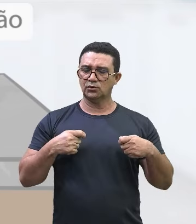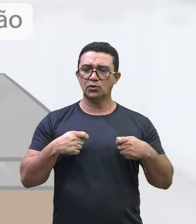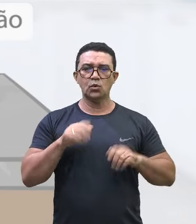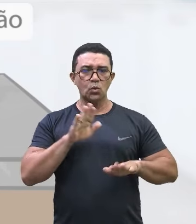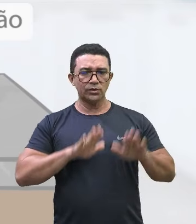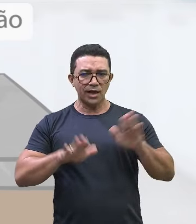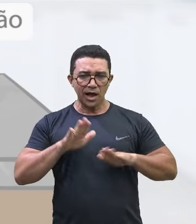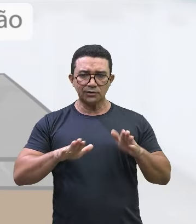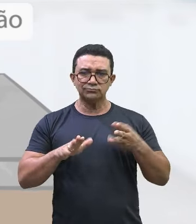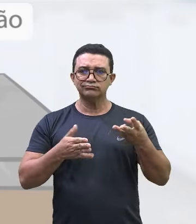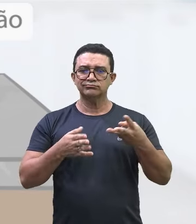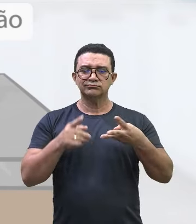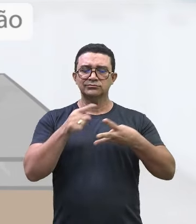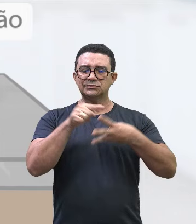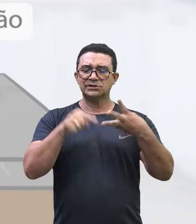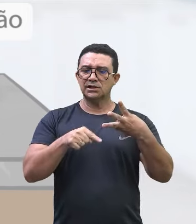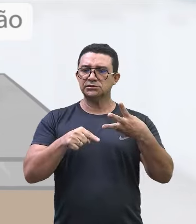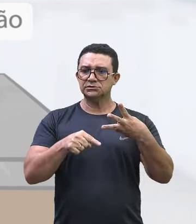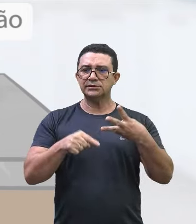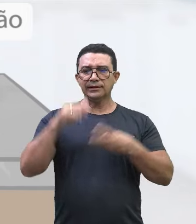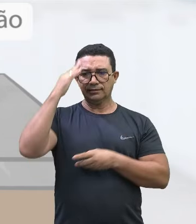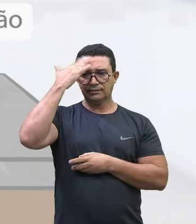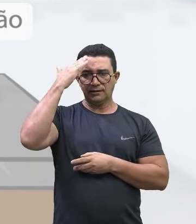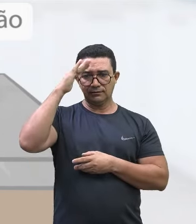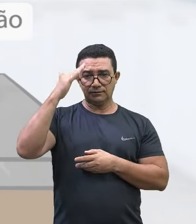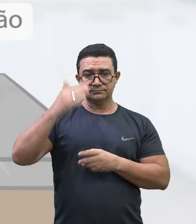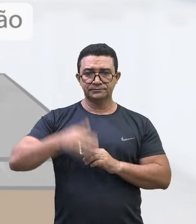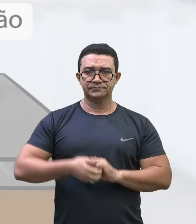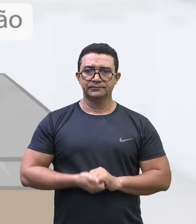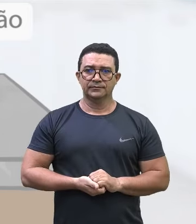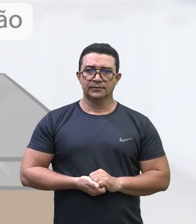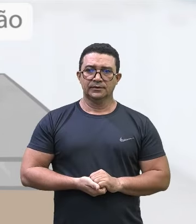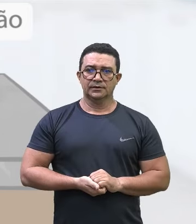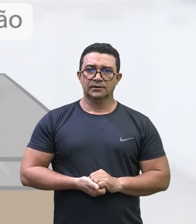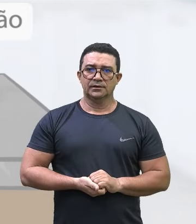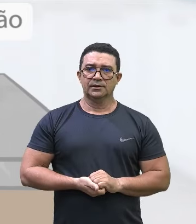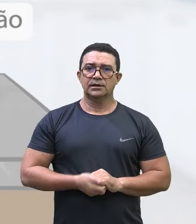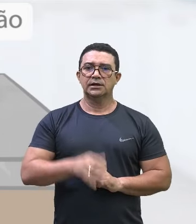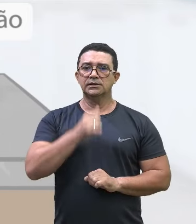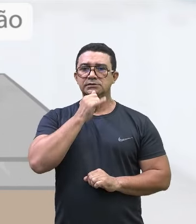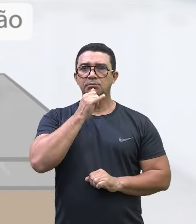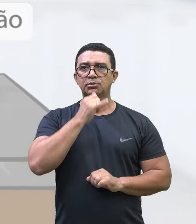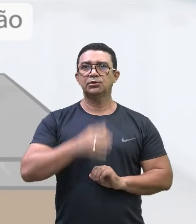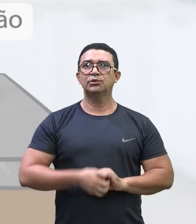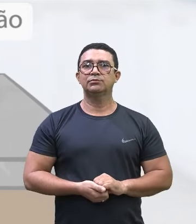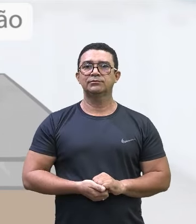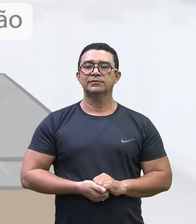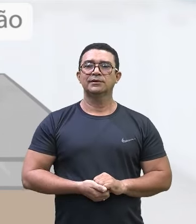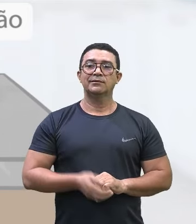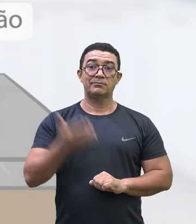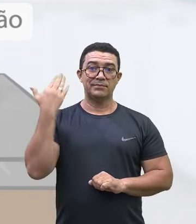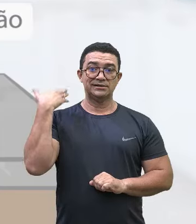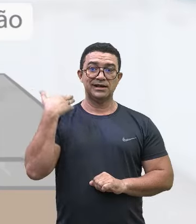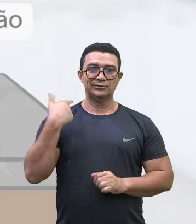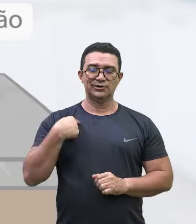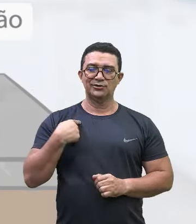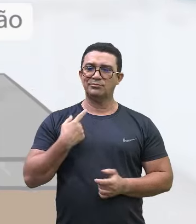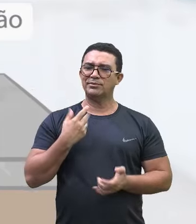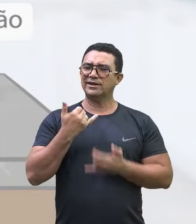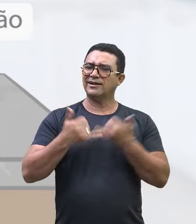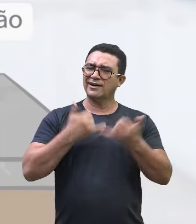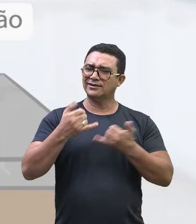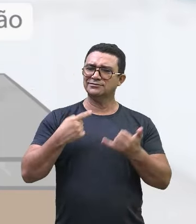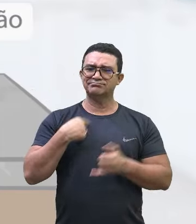entender cada tipo de radiação dessa. Para você ter uma ideia, teve um dia que eu estava brincando de manja-pega e vi um fogo,